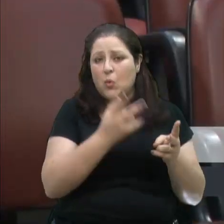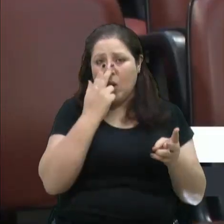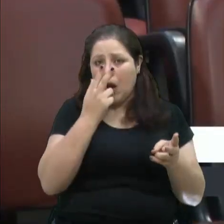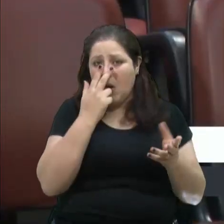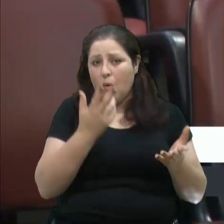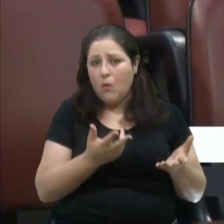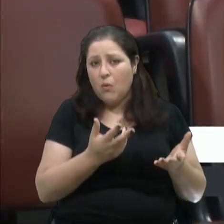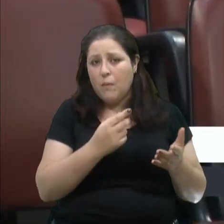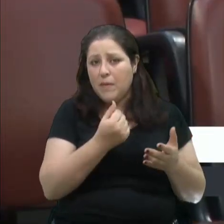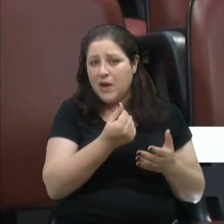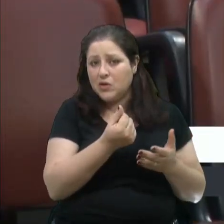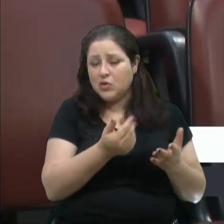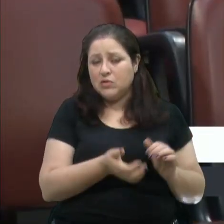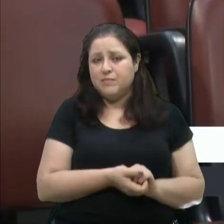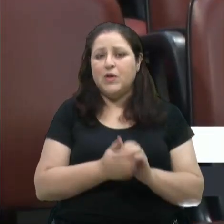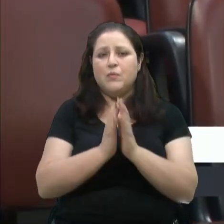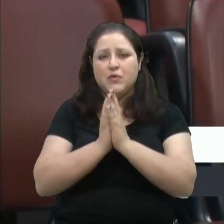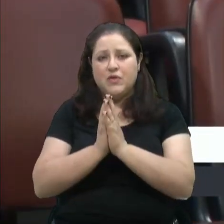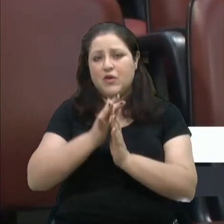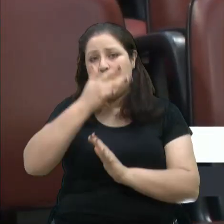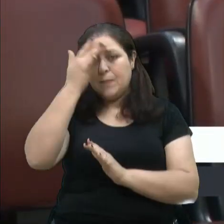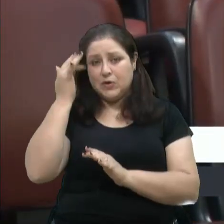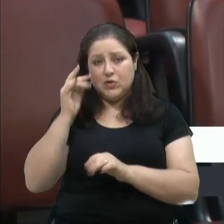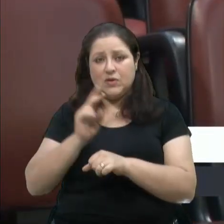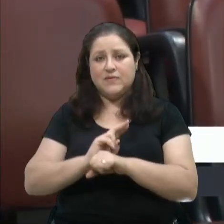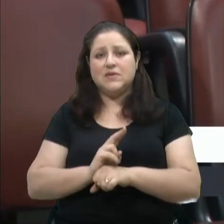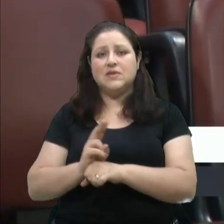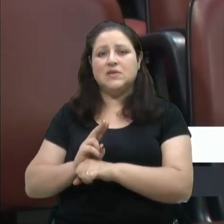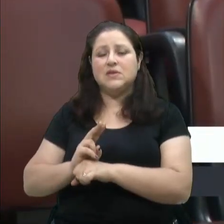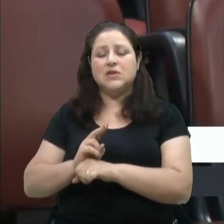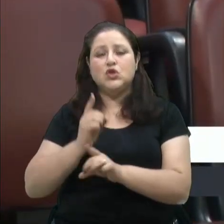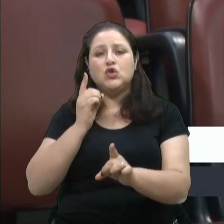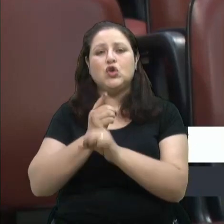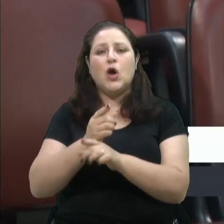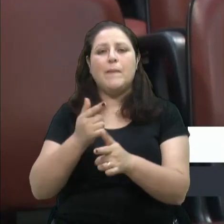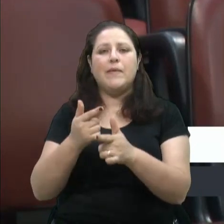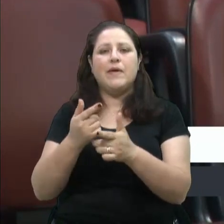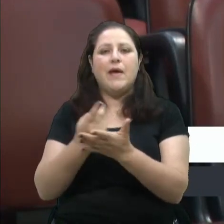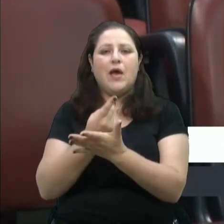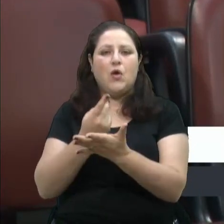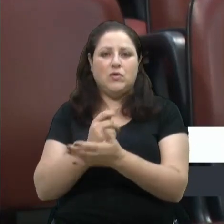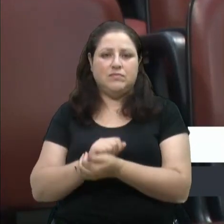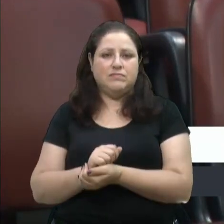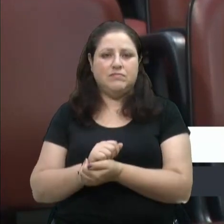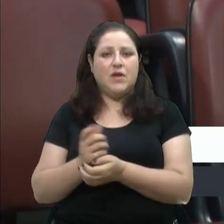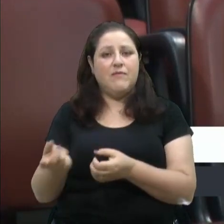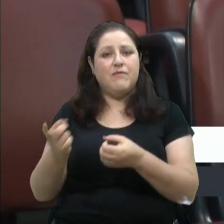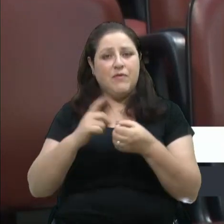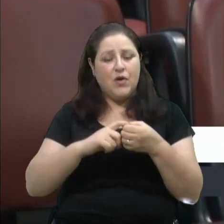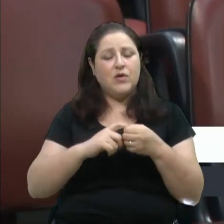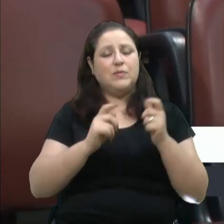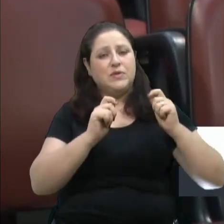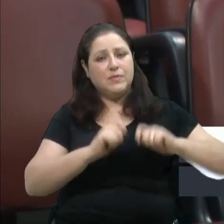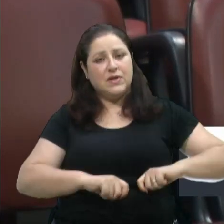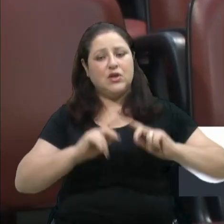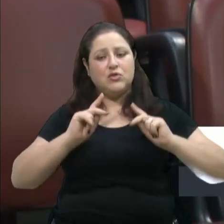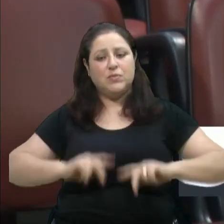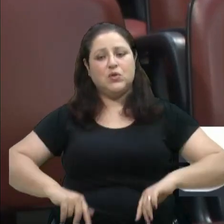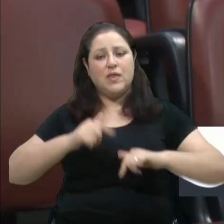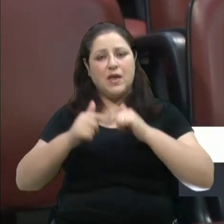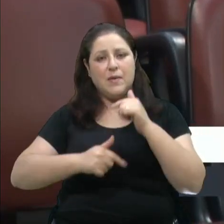essas pessoas que faz essa fiscalização Veja onde é que tá o erro devolva a condições do nosso trabalhador é